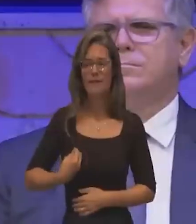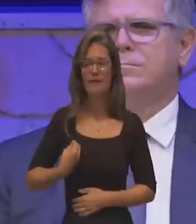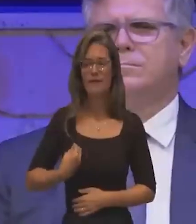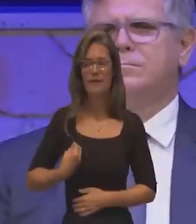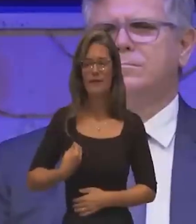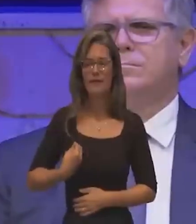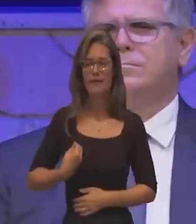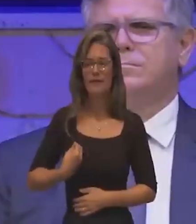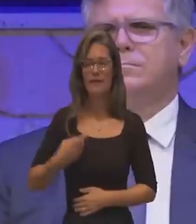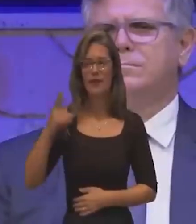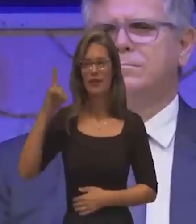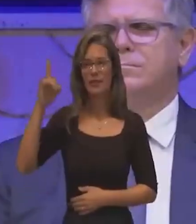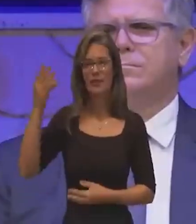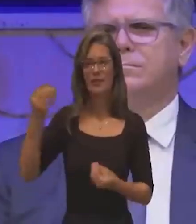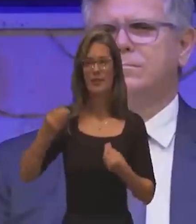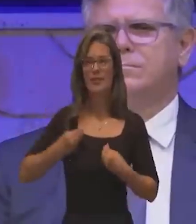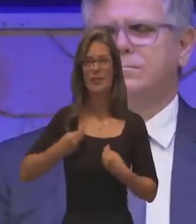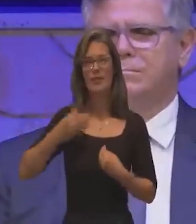Autor da minha fé.